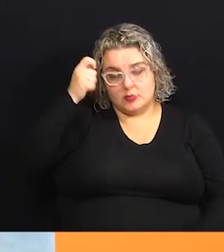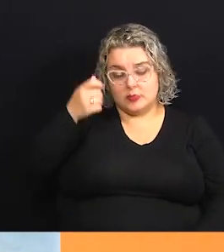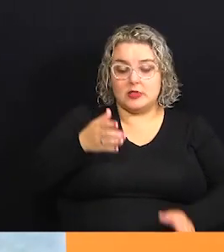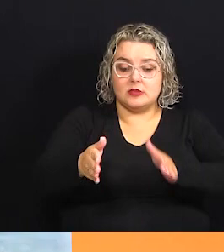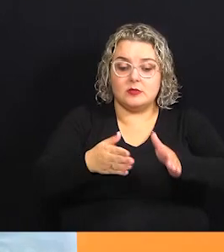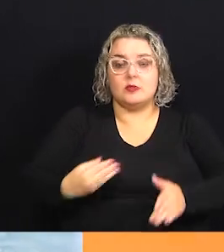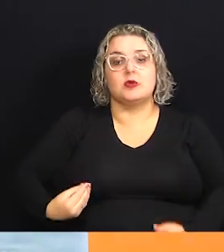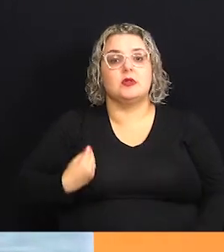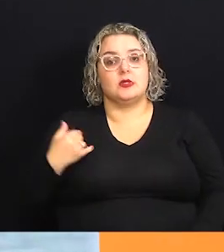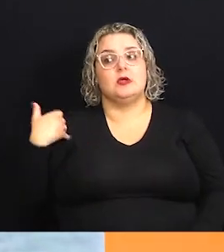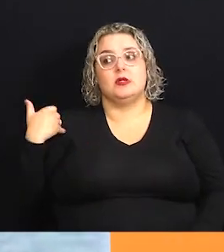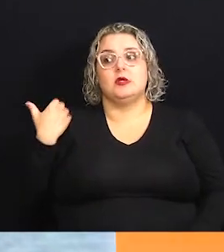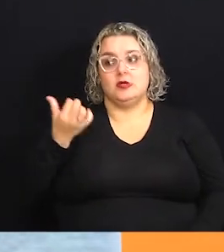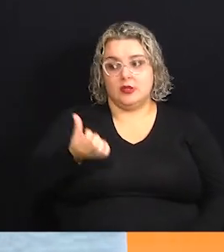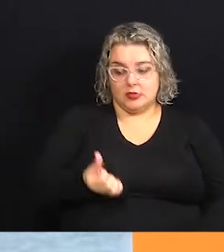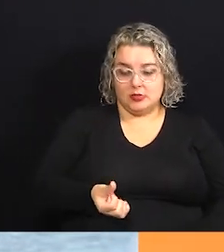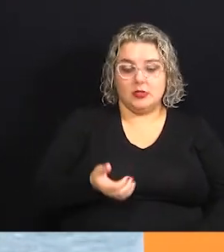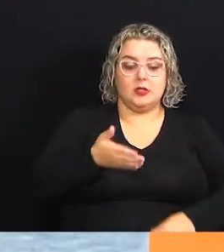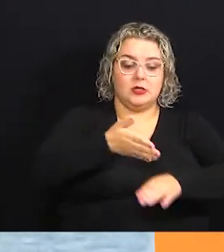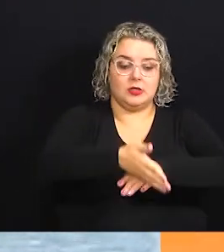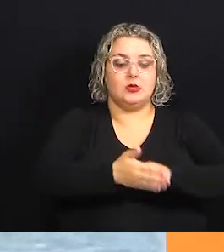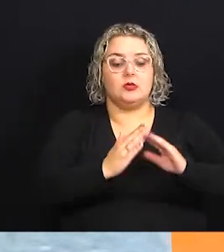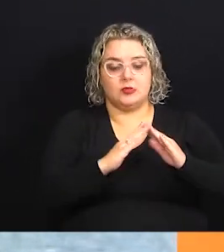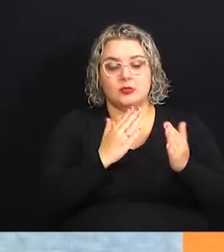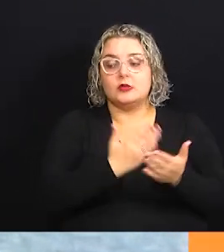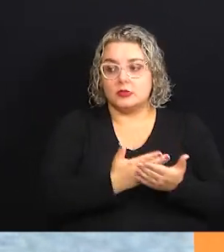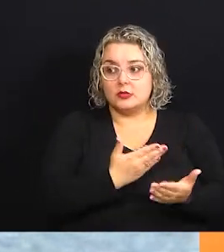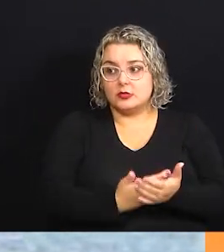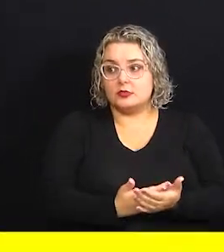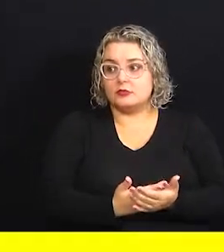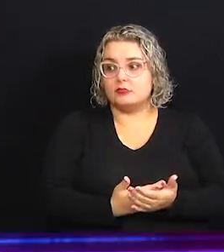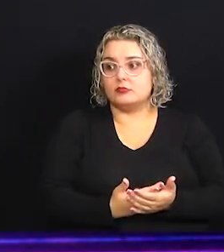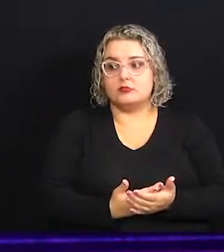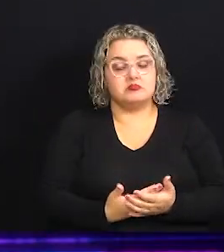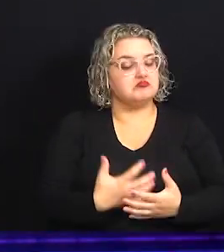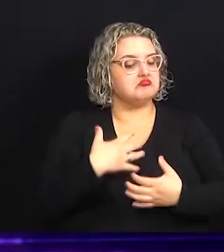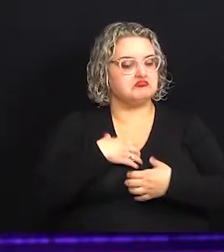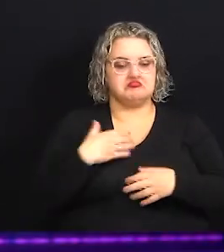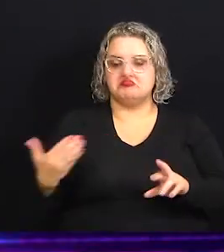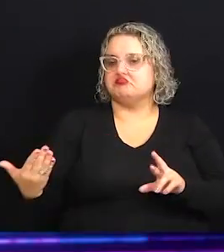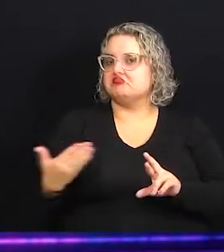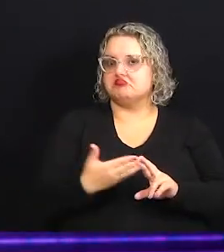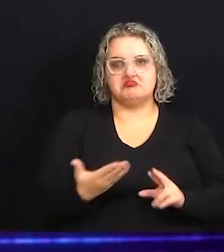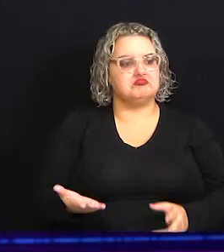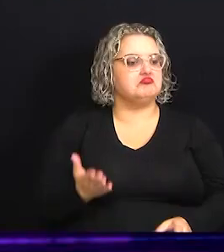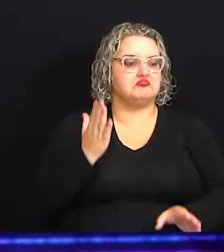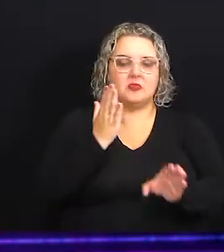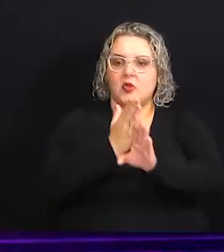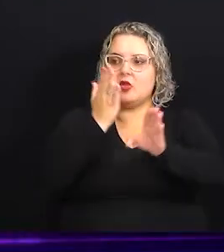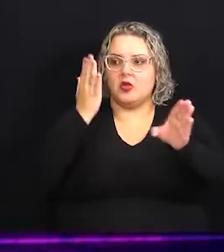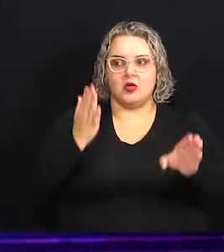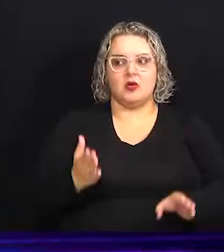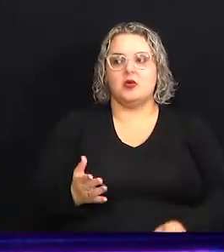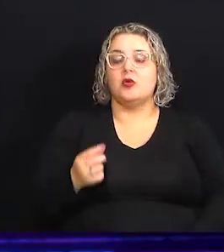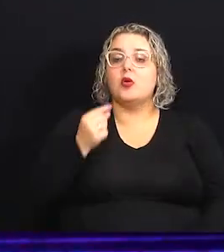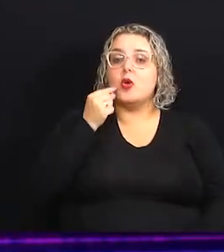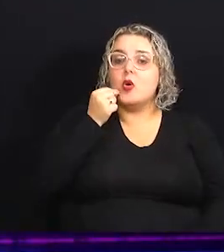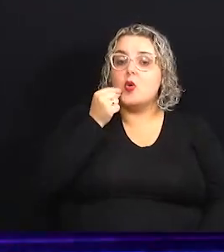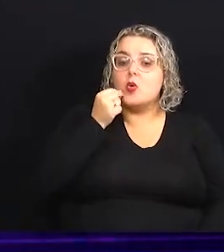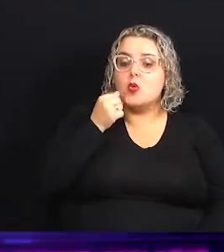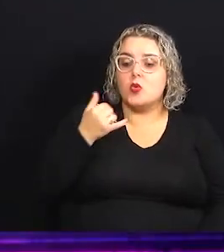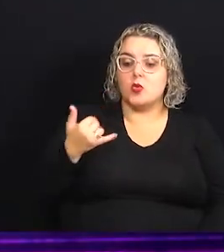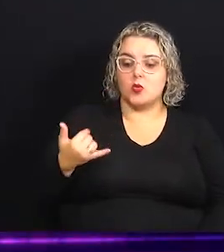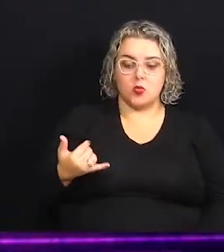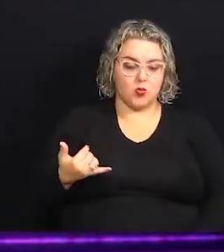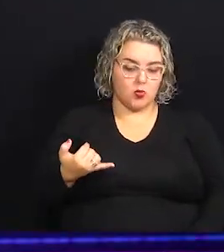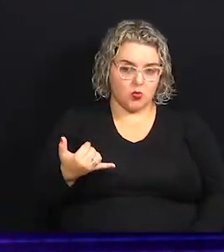para esse momento que ela está vivendo. Ela tem 6 anos, ela entrou na escola e ela não se sentiu representada, não encontrou o lápis da cor da